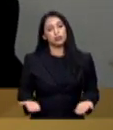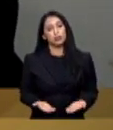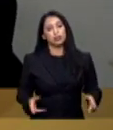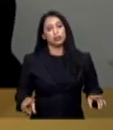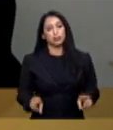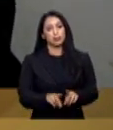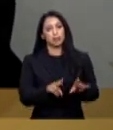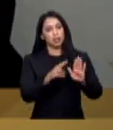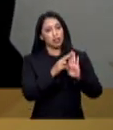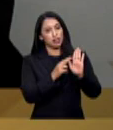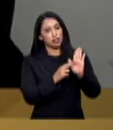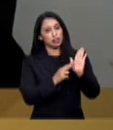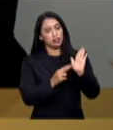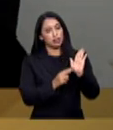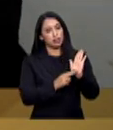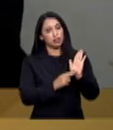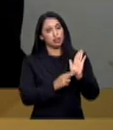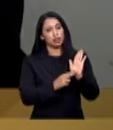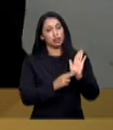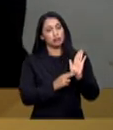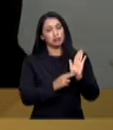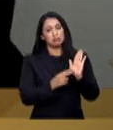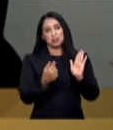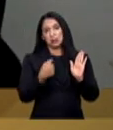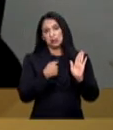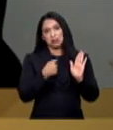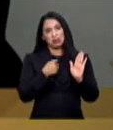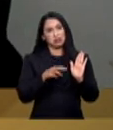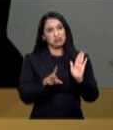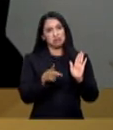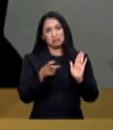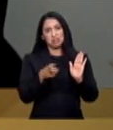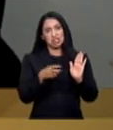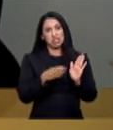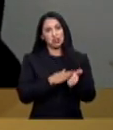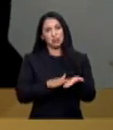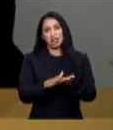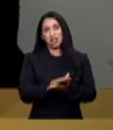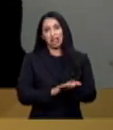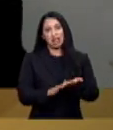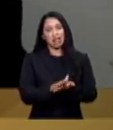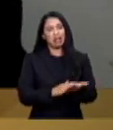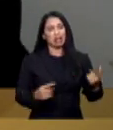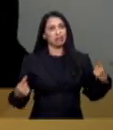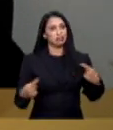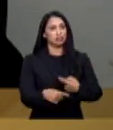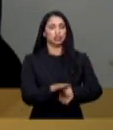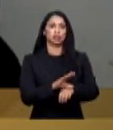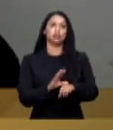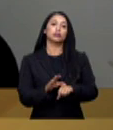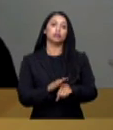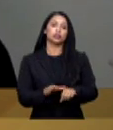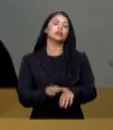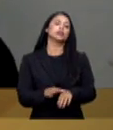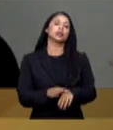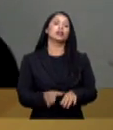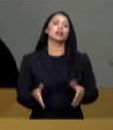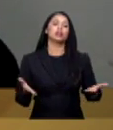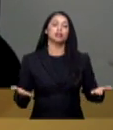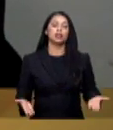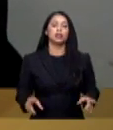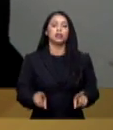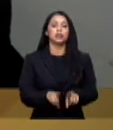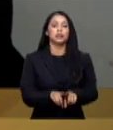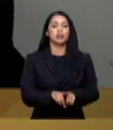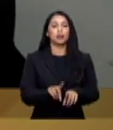na norma na qual eu não vislumbro nenhuma eiva, nenhuma inconstitucionalidade. E neste ponto também, com as vênias do